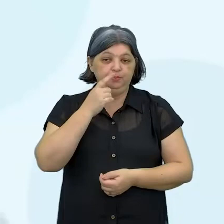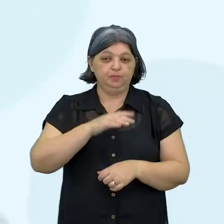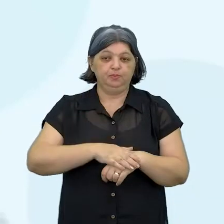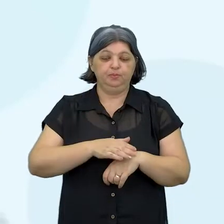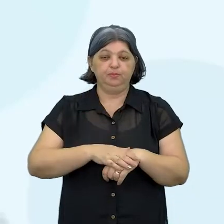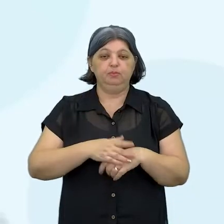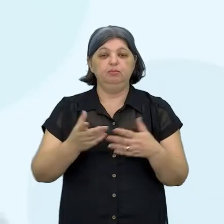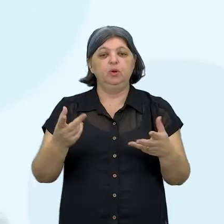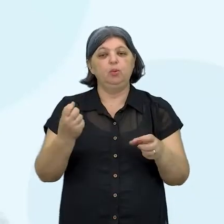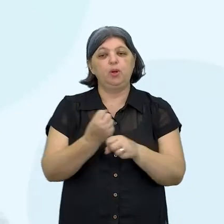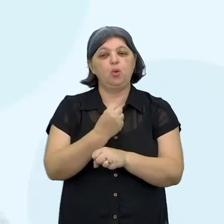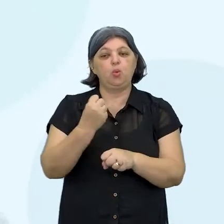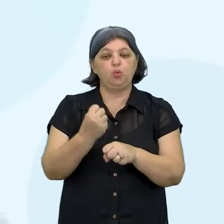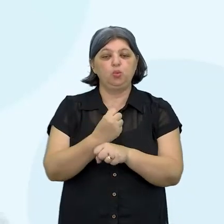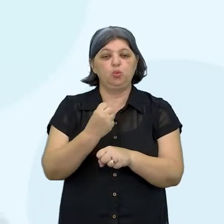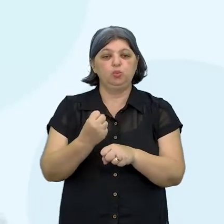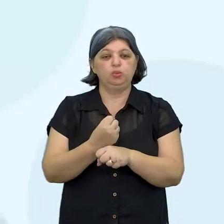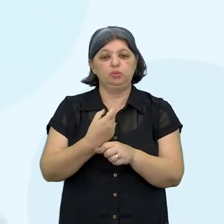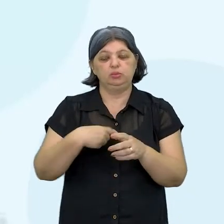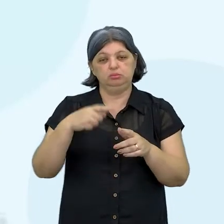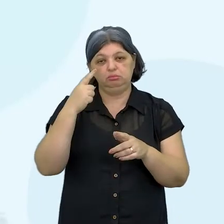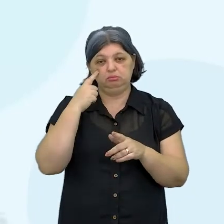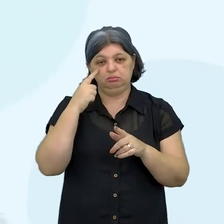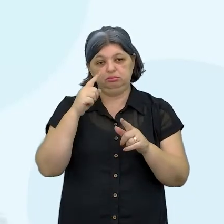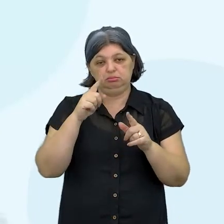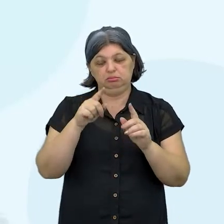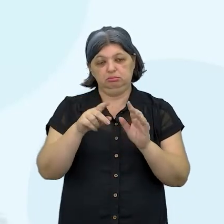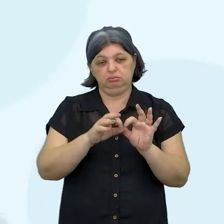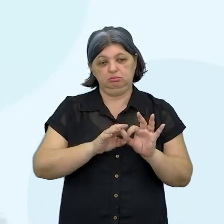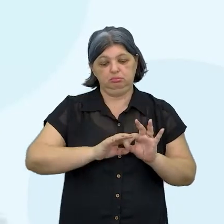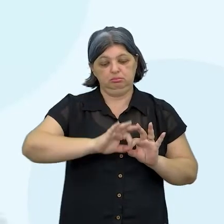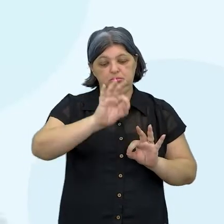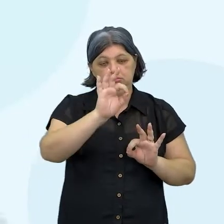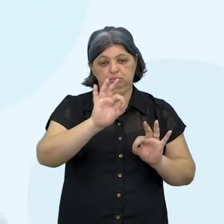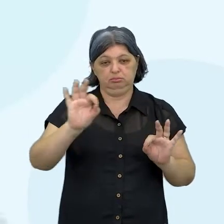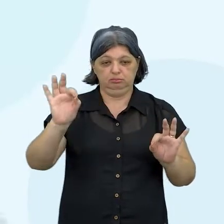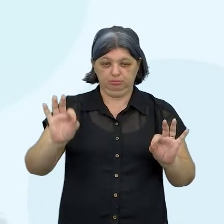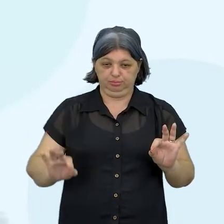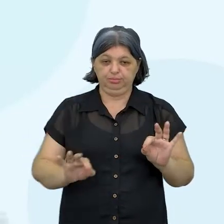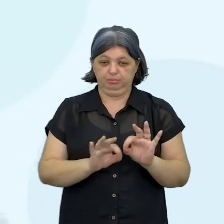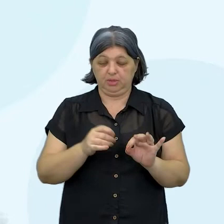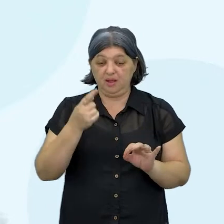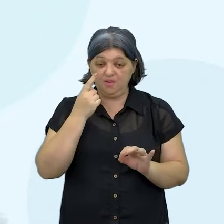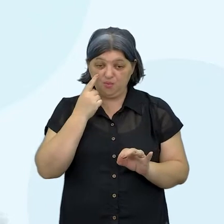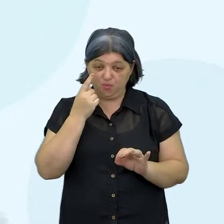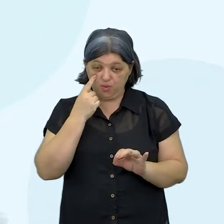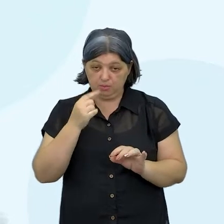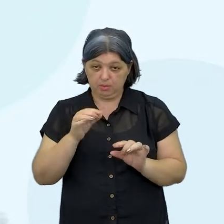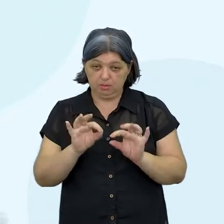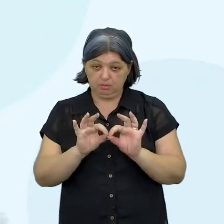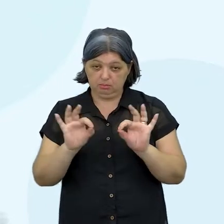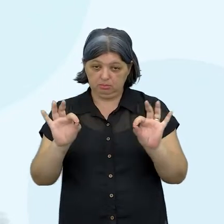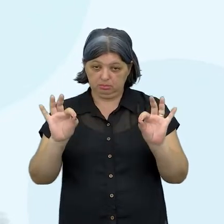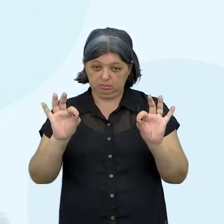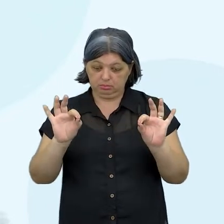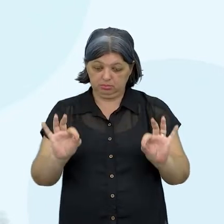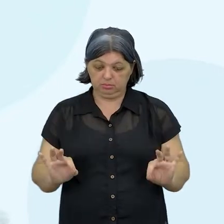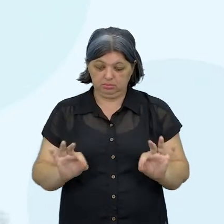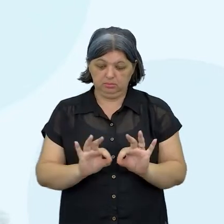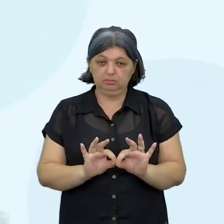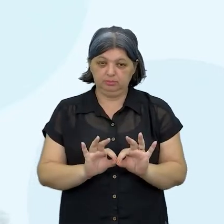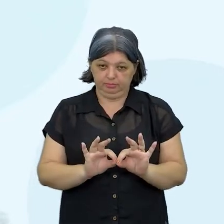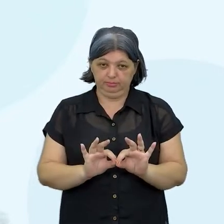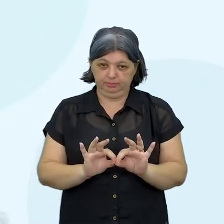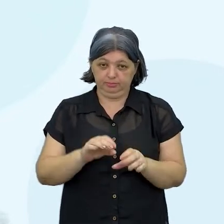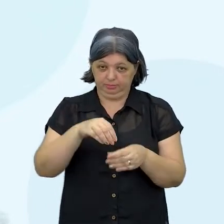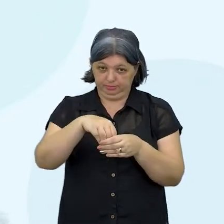minha construção vai ficar nisso daqui, ó, se você for ver, né? A minha construção vai ficar nesse quadrado